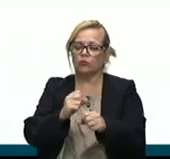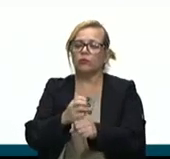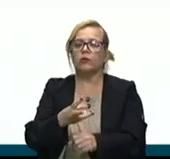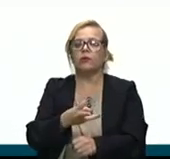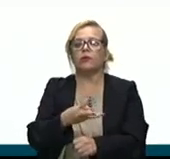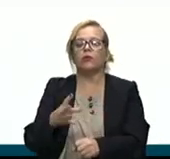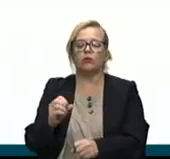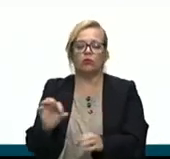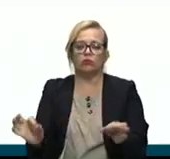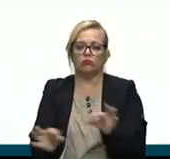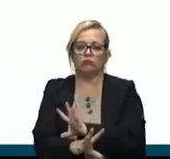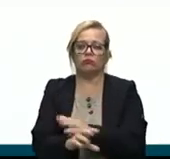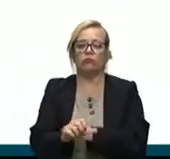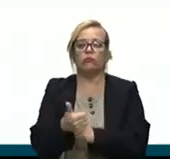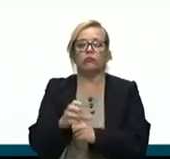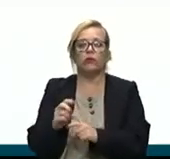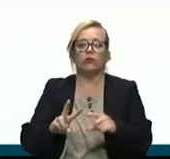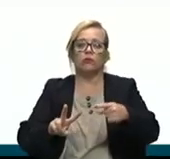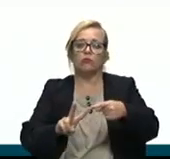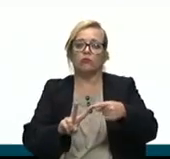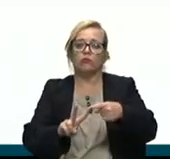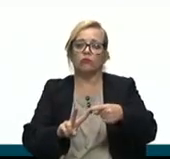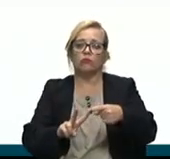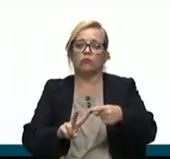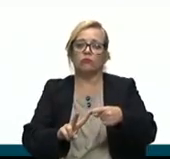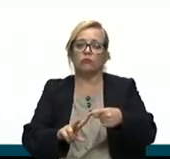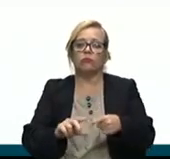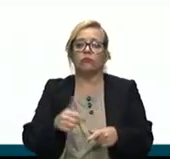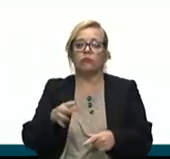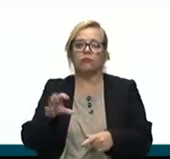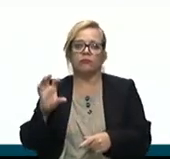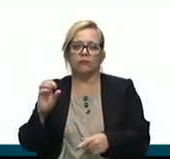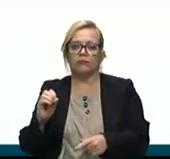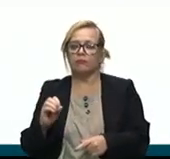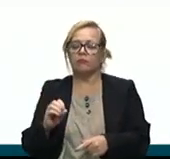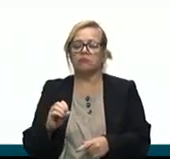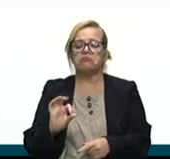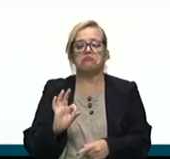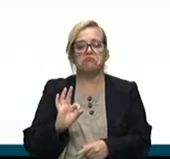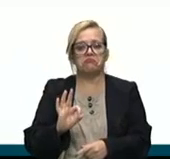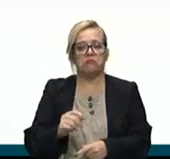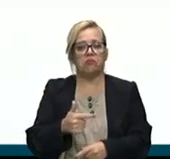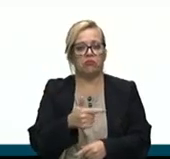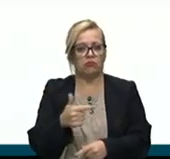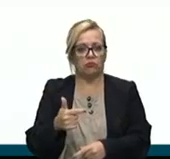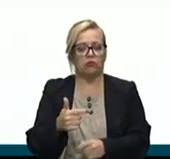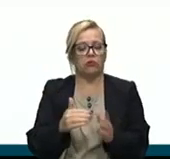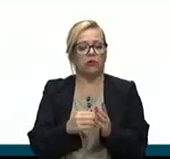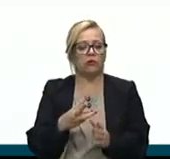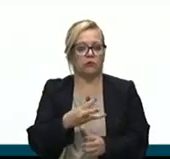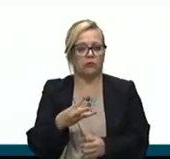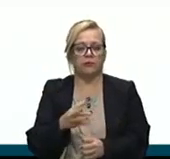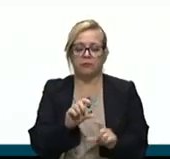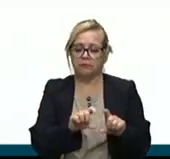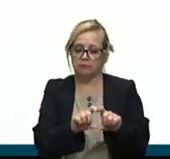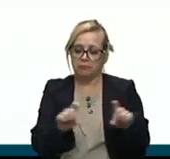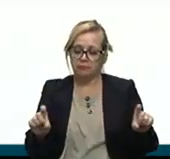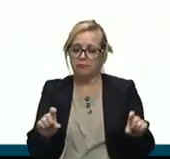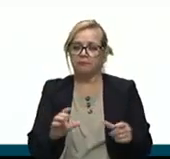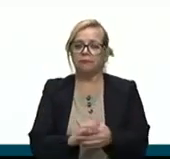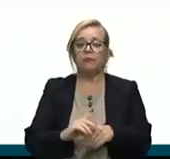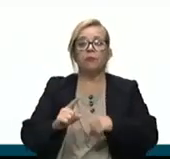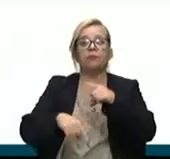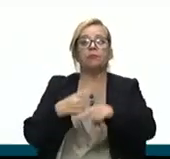30. 10 ao quadrado, 100. Então, isso foi feito da segunda para a terceira linha.